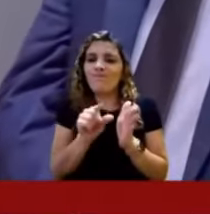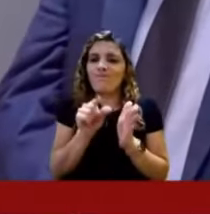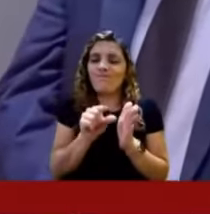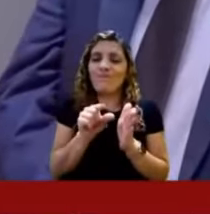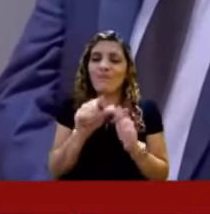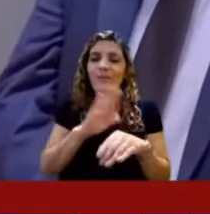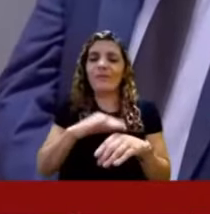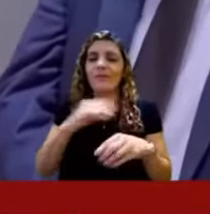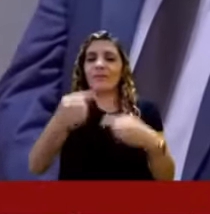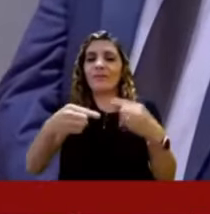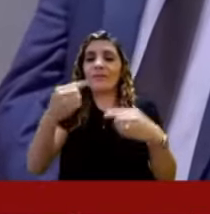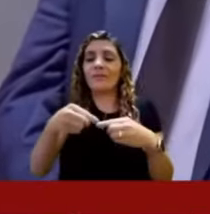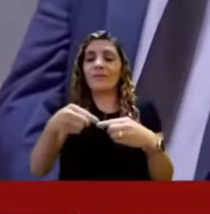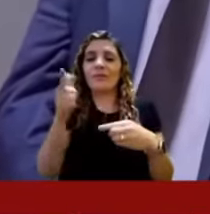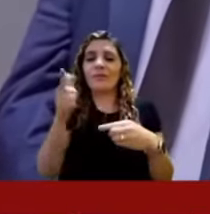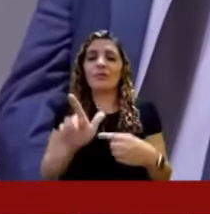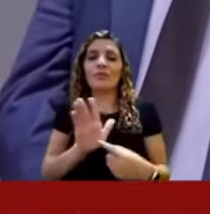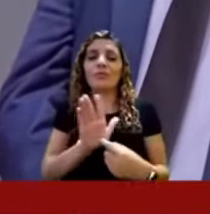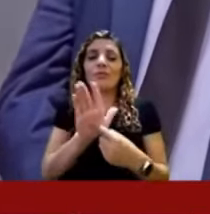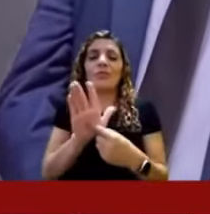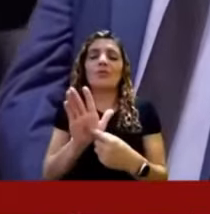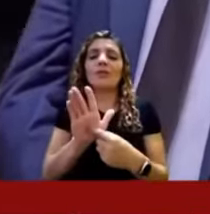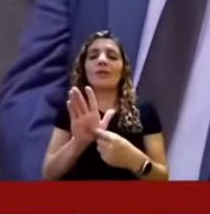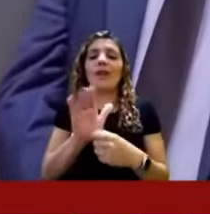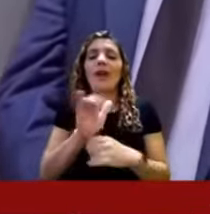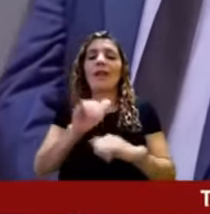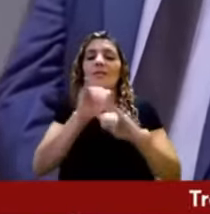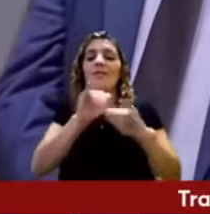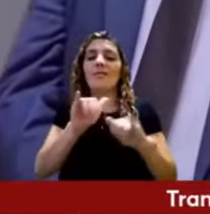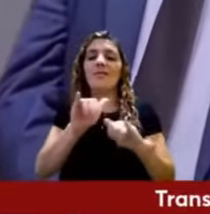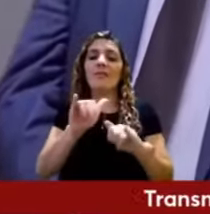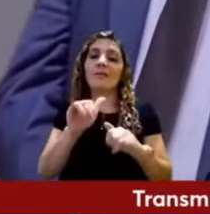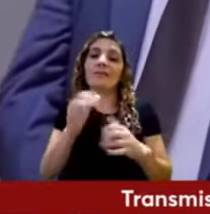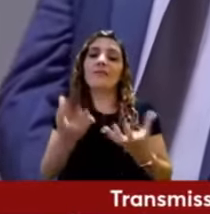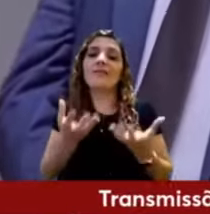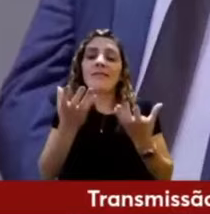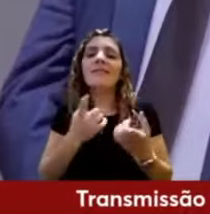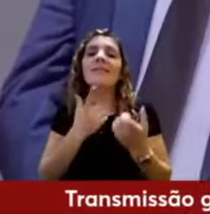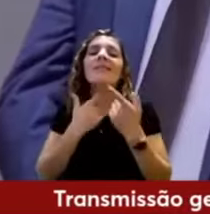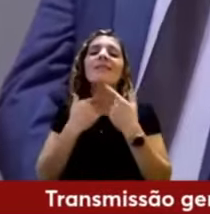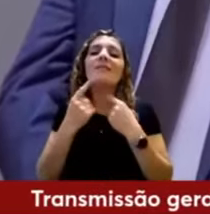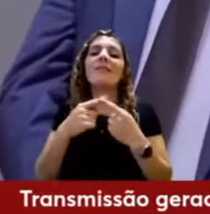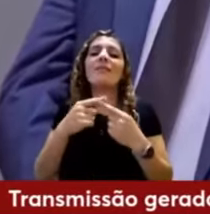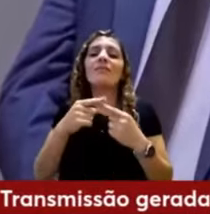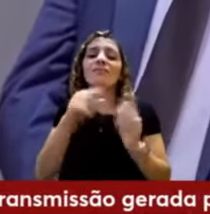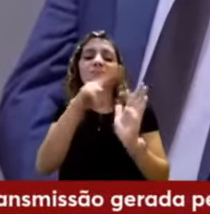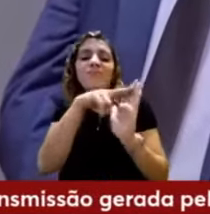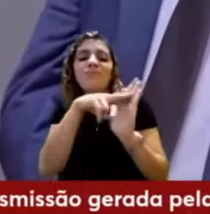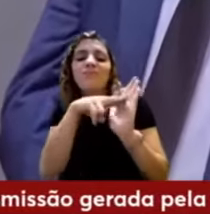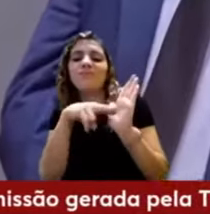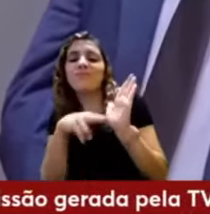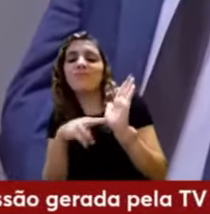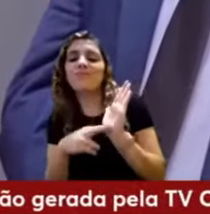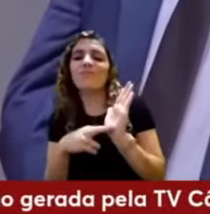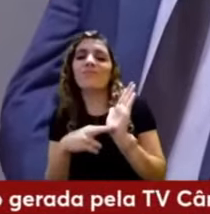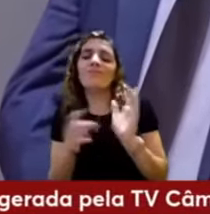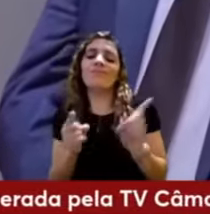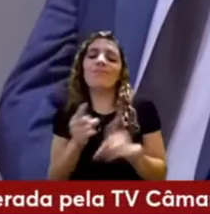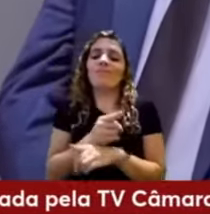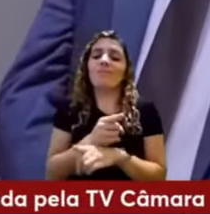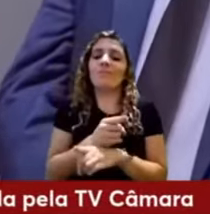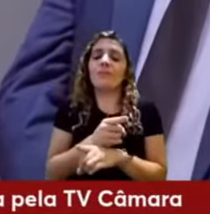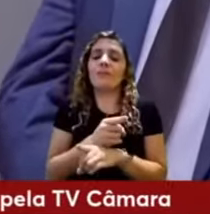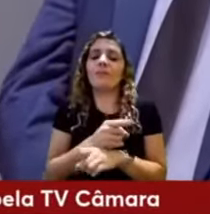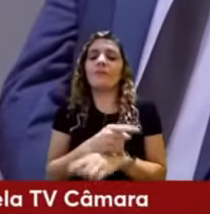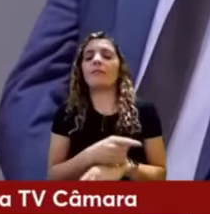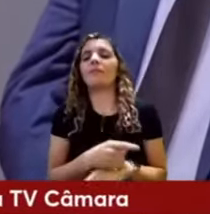não consegue levar a voz e a mensagem que você quer, porque aí tem uma série de articulistas falando contra, pondo suas ideias,